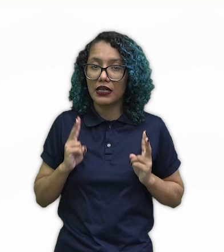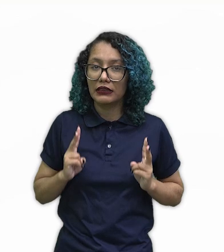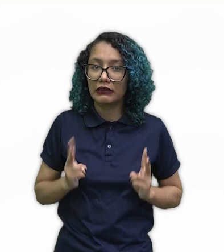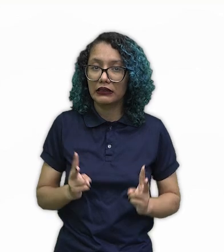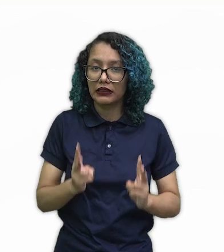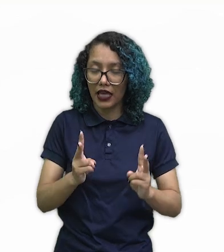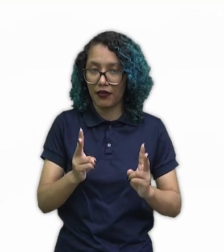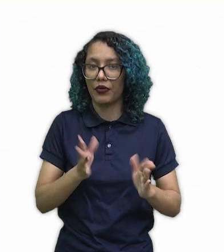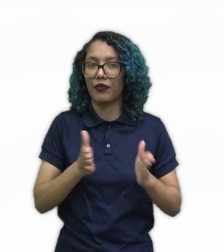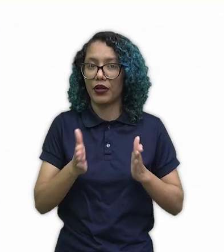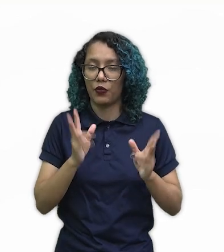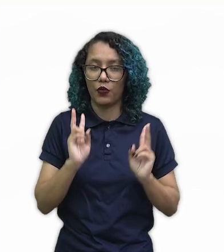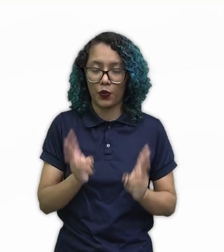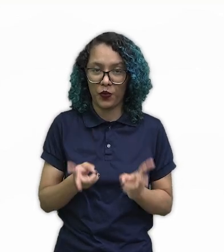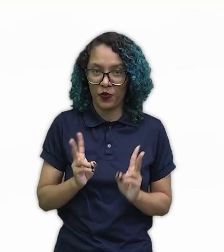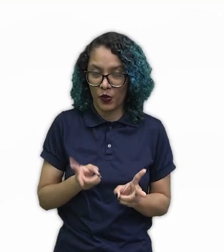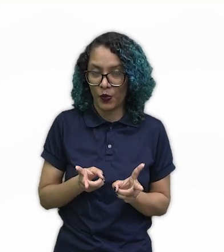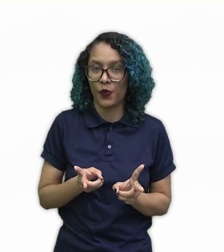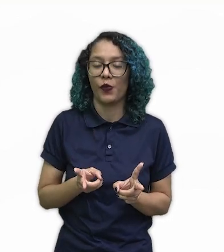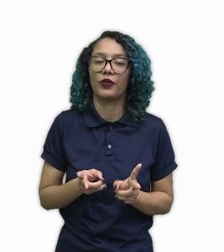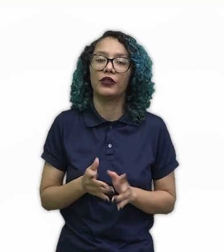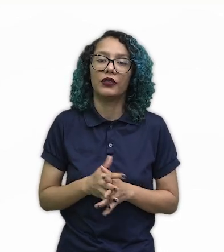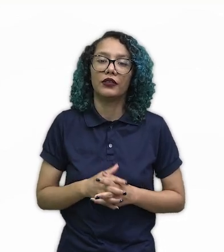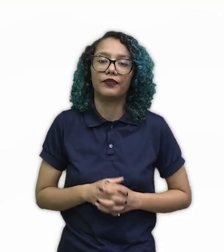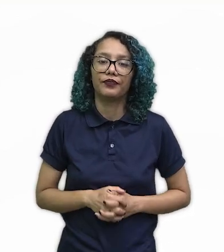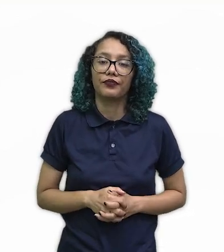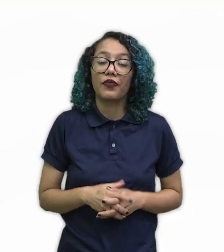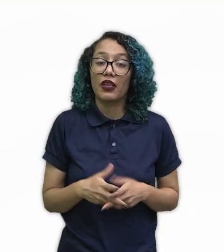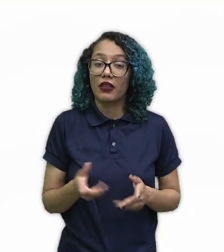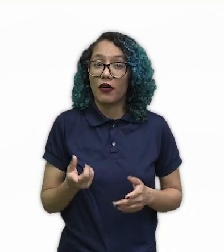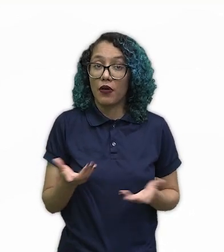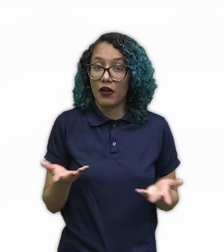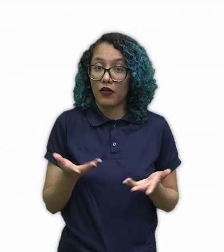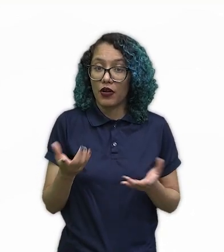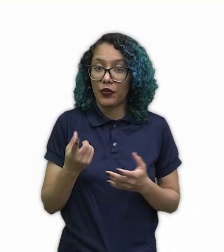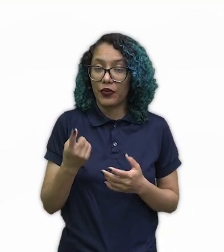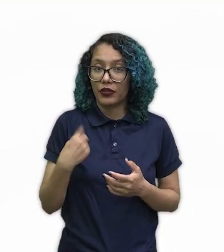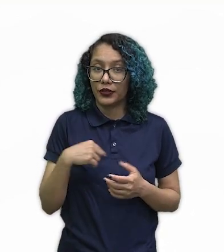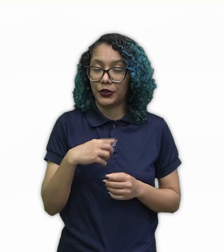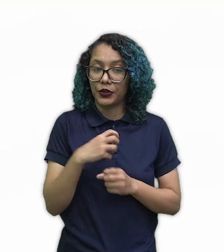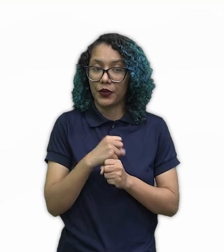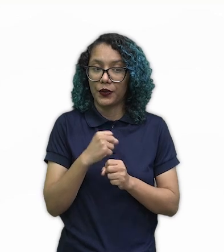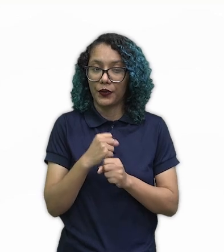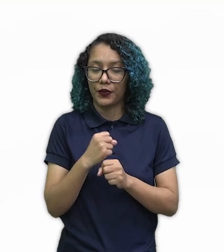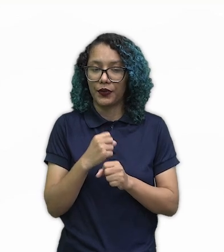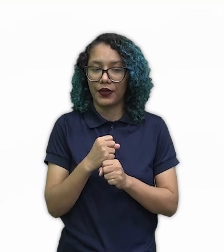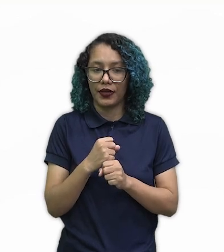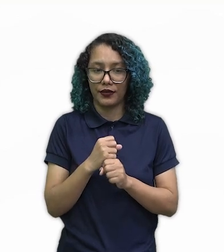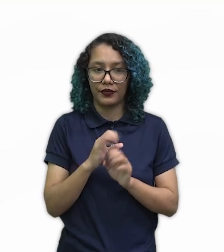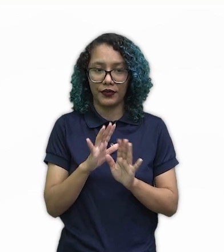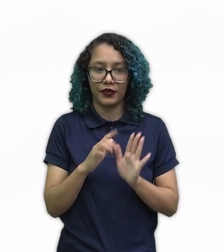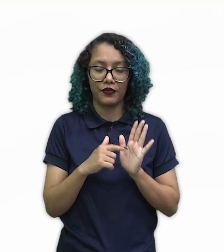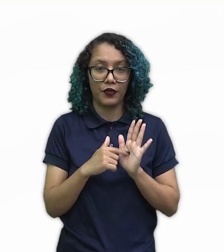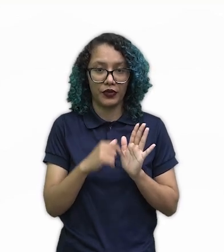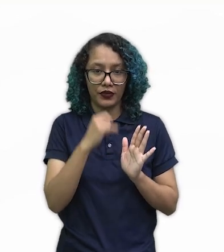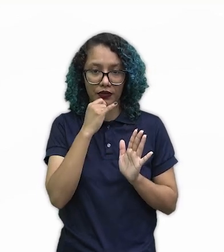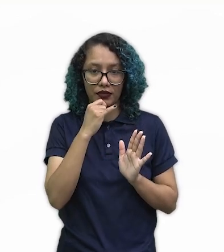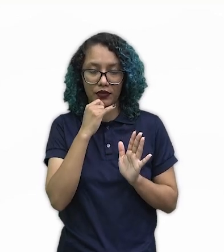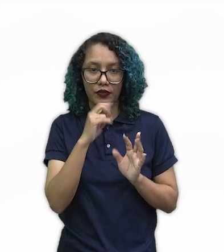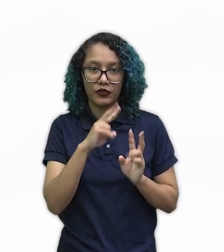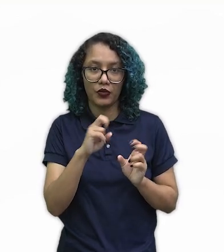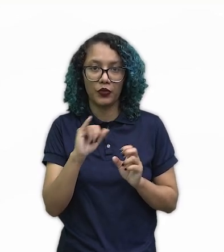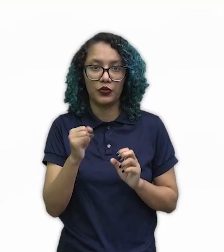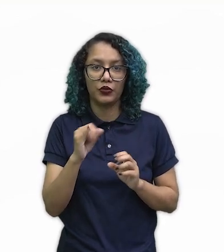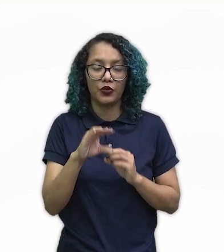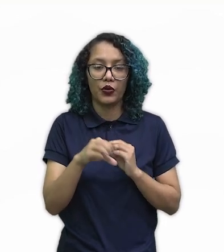unidade, certo? E aí, para resolvermos essa questão, para te mostrar um exemplo aqui sobre